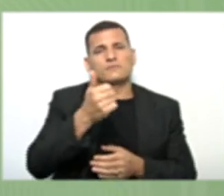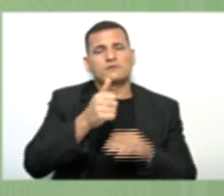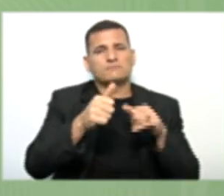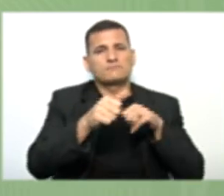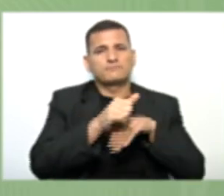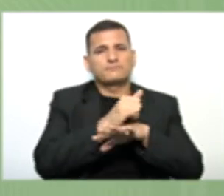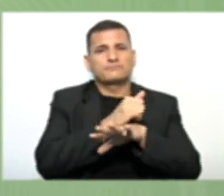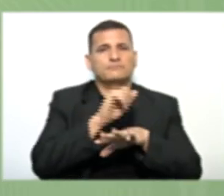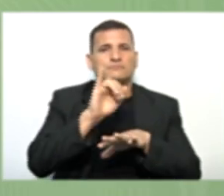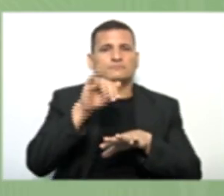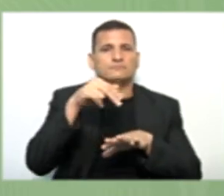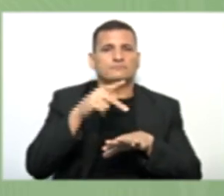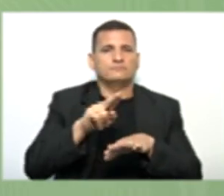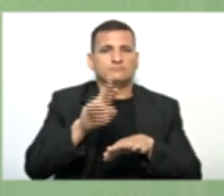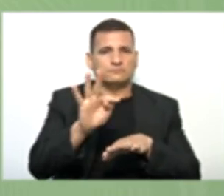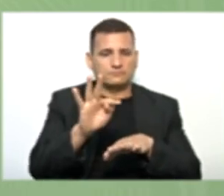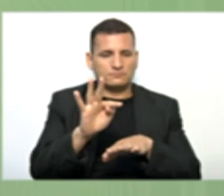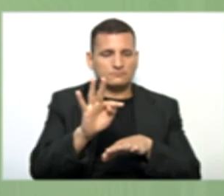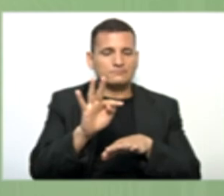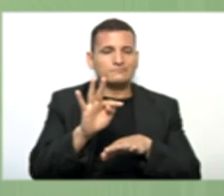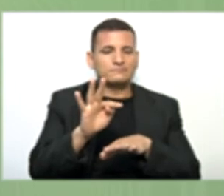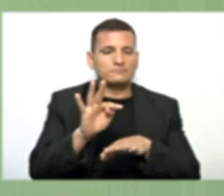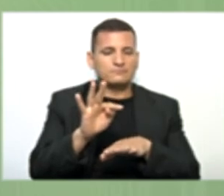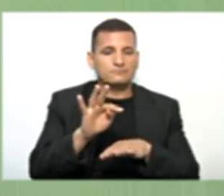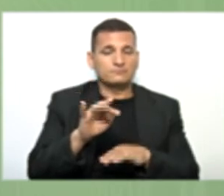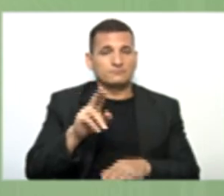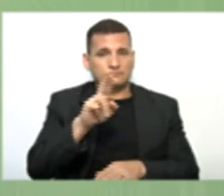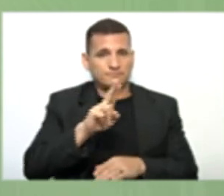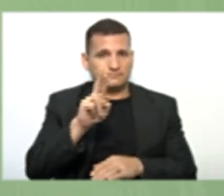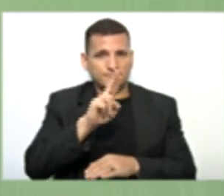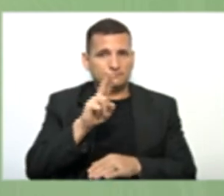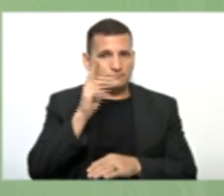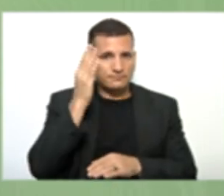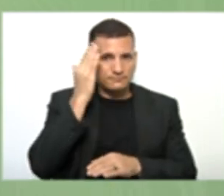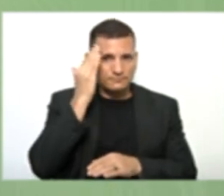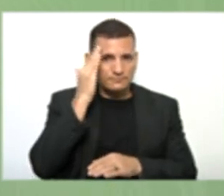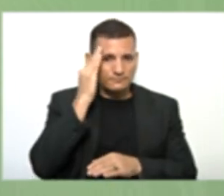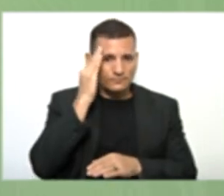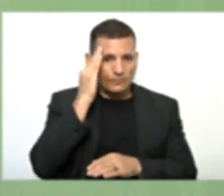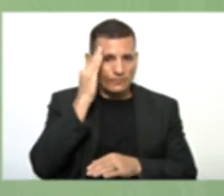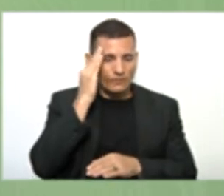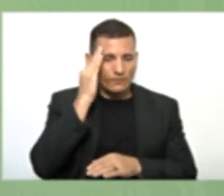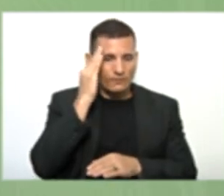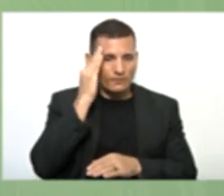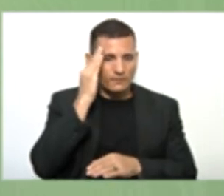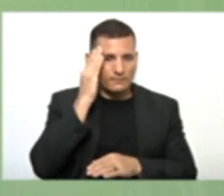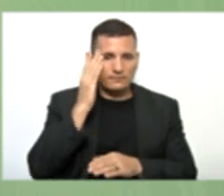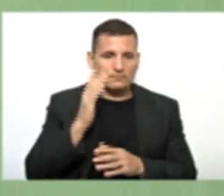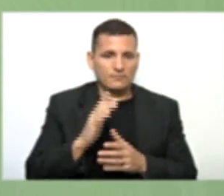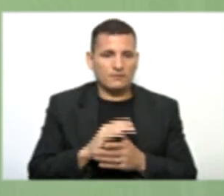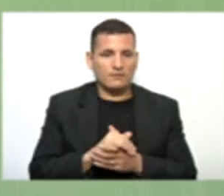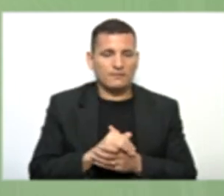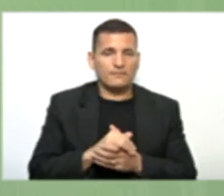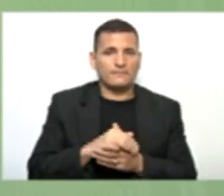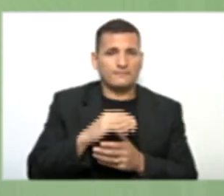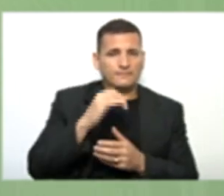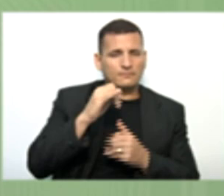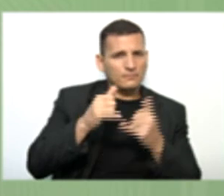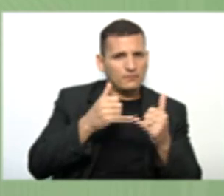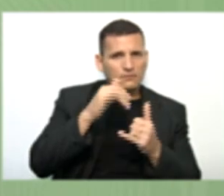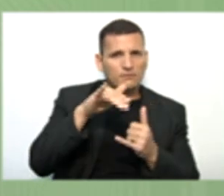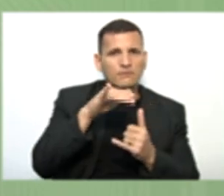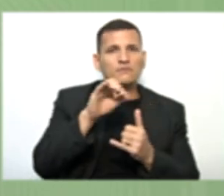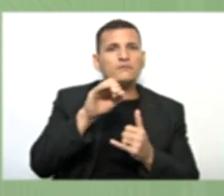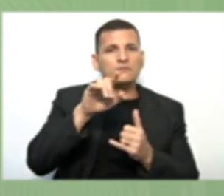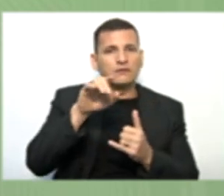a apresentação da lista. Para que o usuário possa saber, tá bom? Que o jogo da velha tem vários espaços